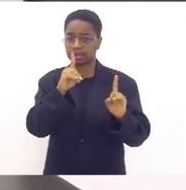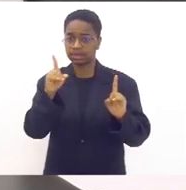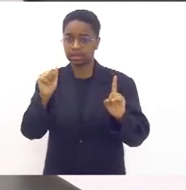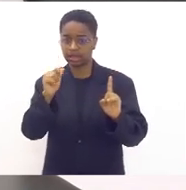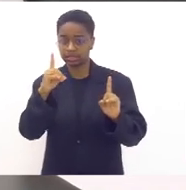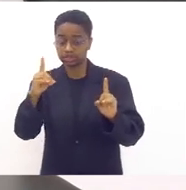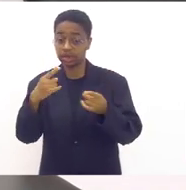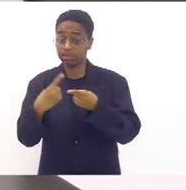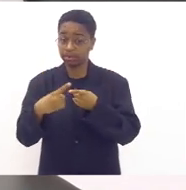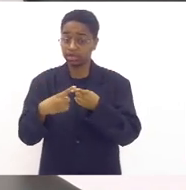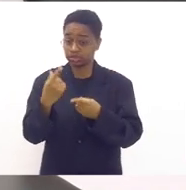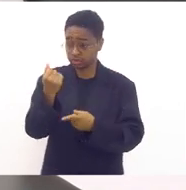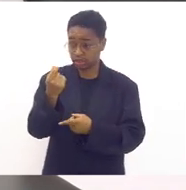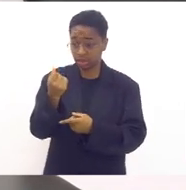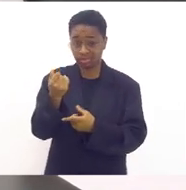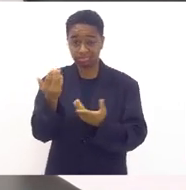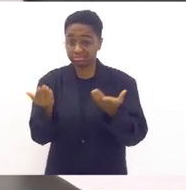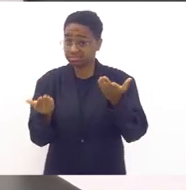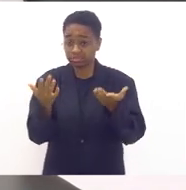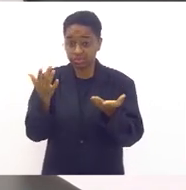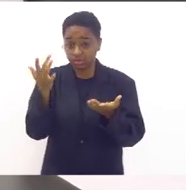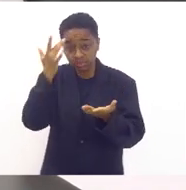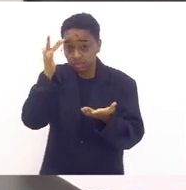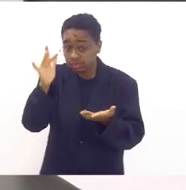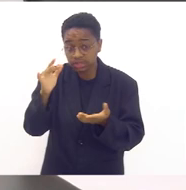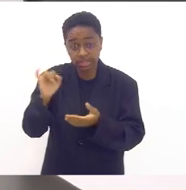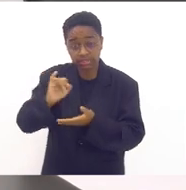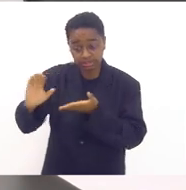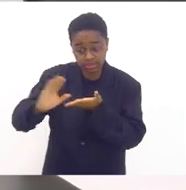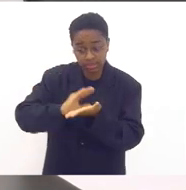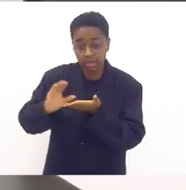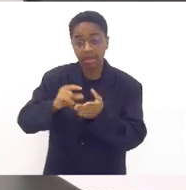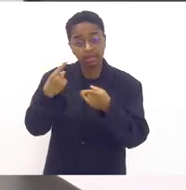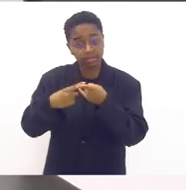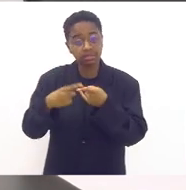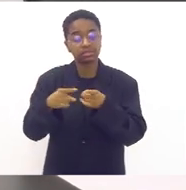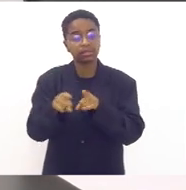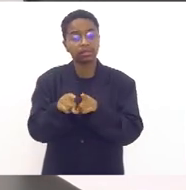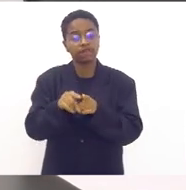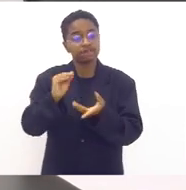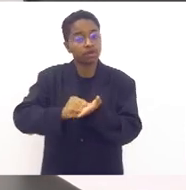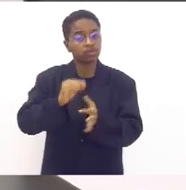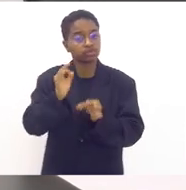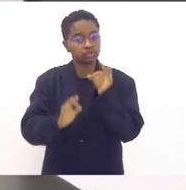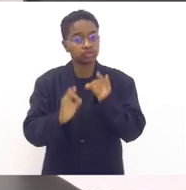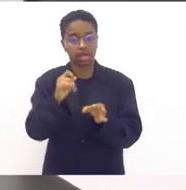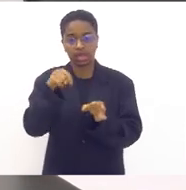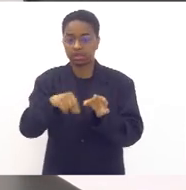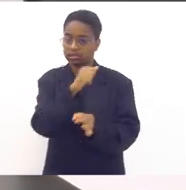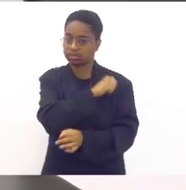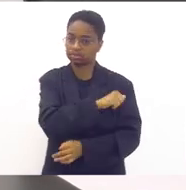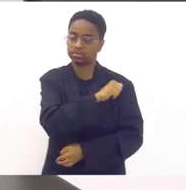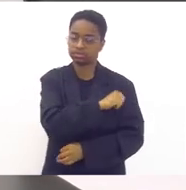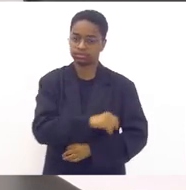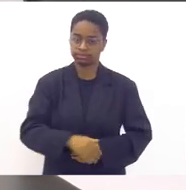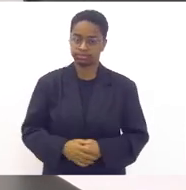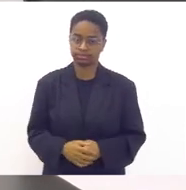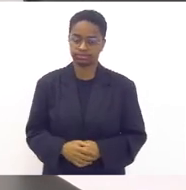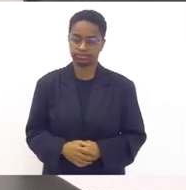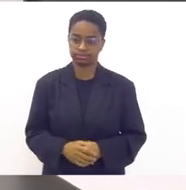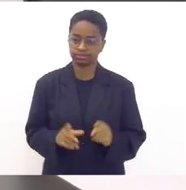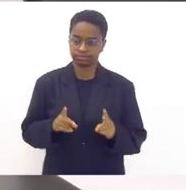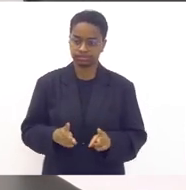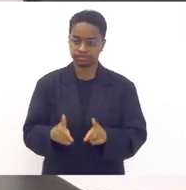receita líquida e certa. E é injusto o que está acontecendo. Mais uma injustiça em relação ao Rio de Janeiro. Vamos lá